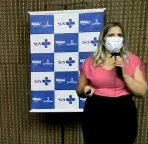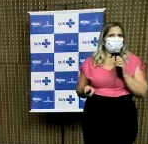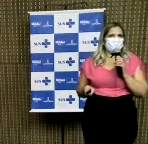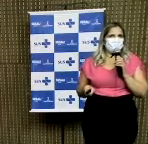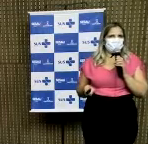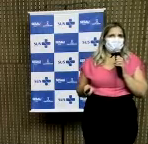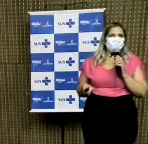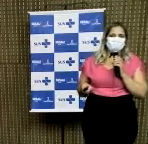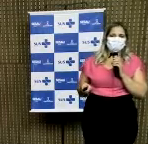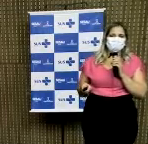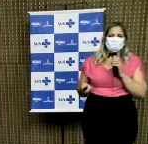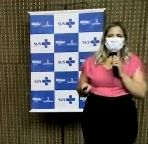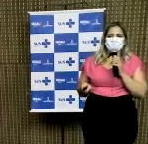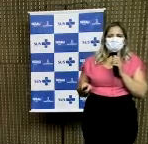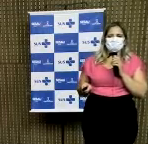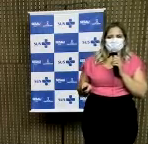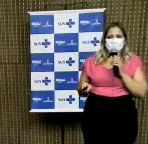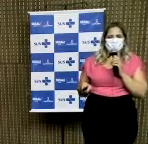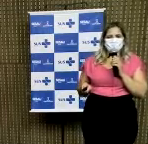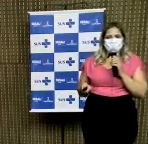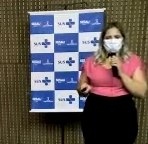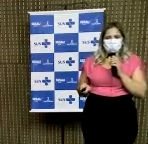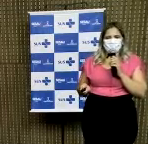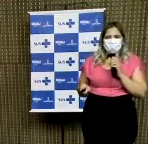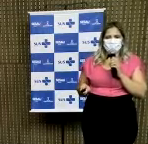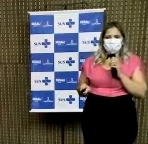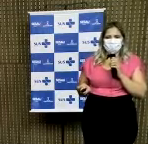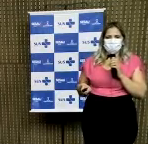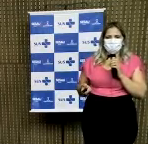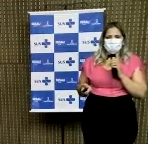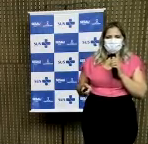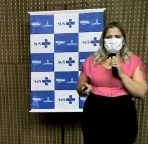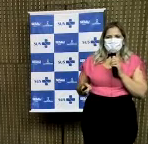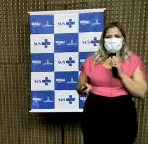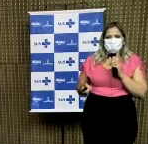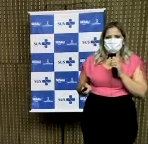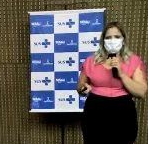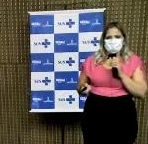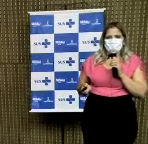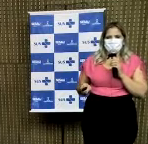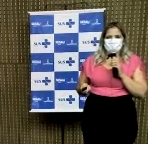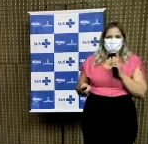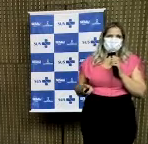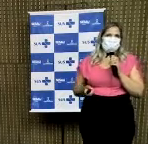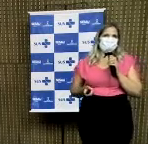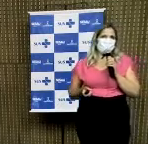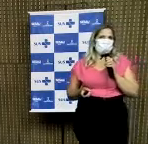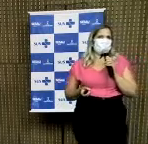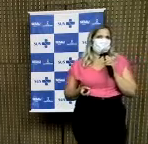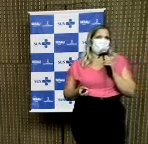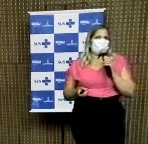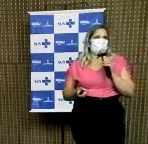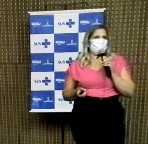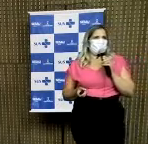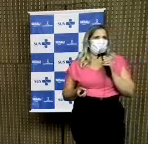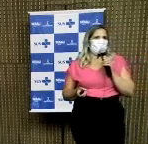passada, do Outubro Rosa. Tá um pouco da equipe aqui. Essa é a nossa identificação da unidade.